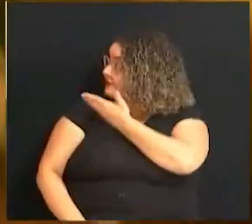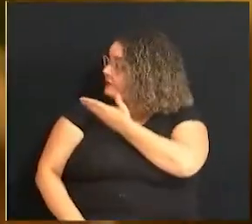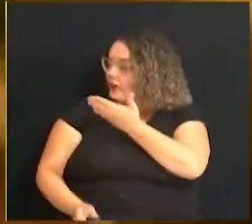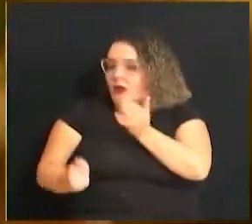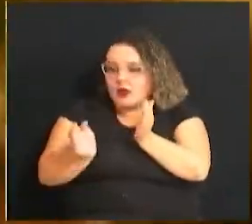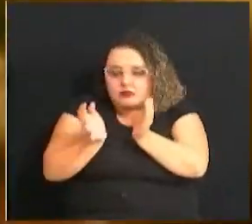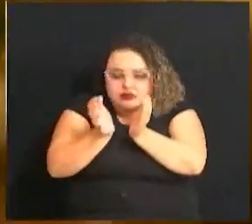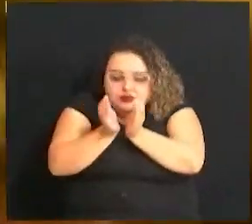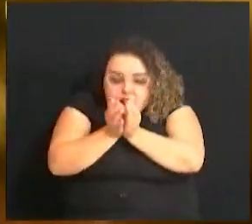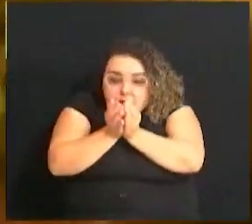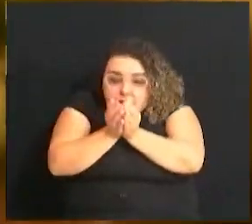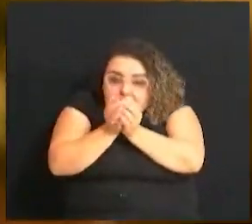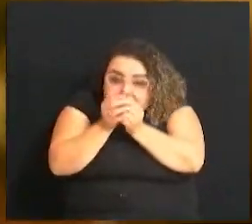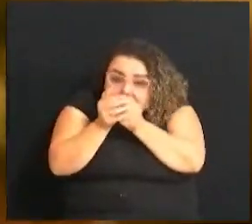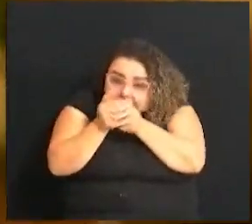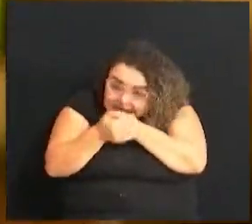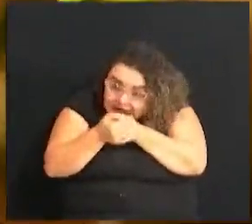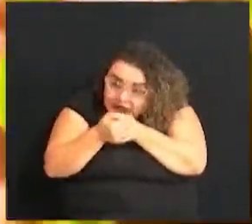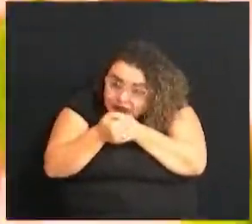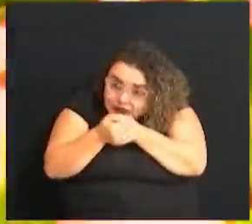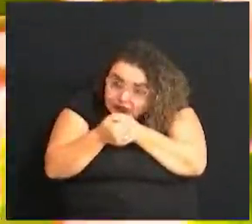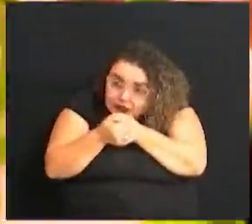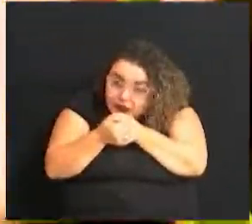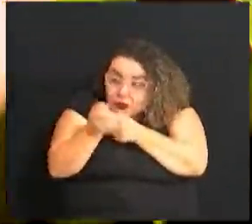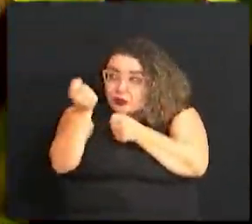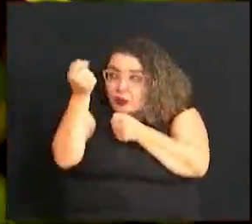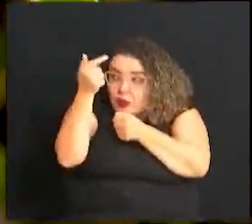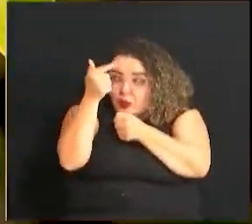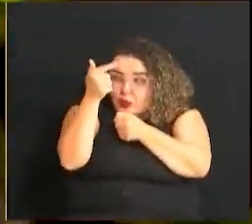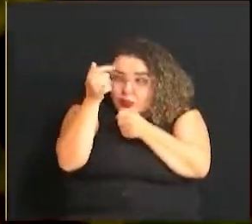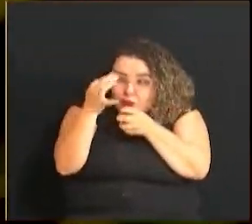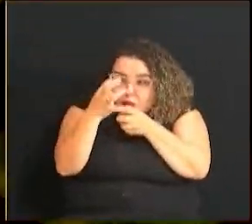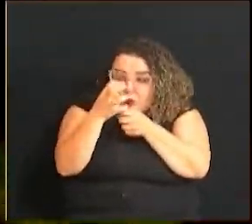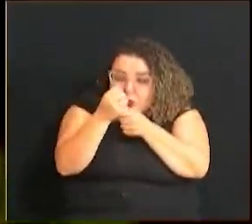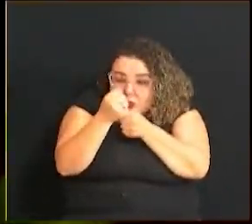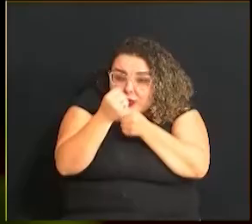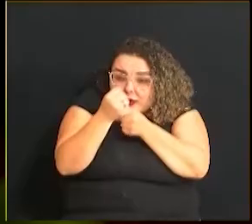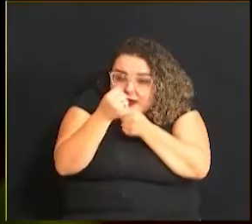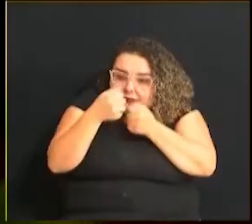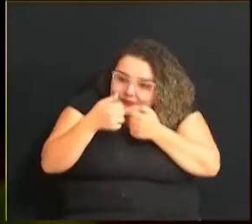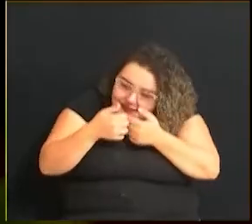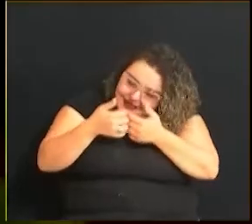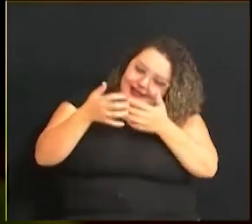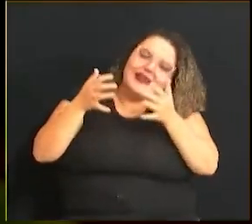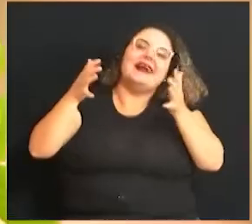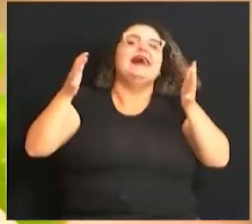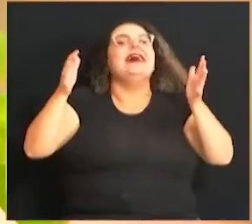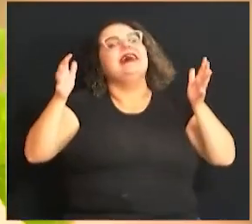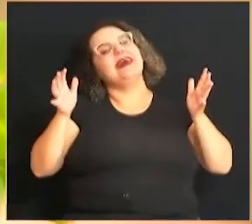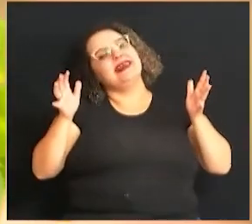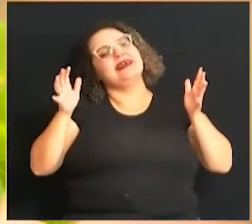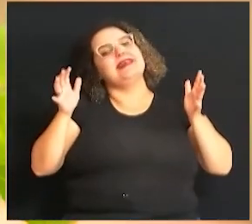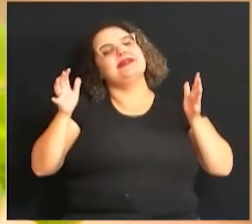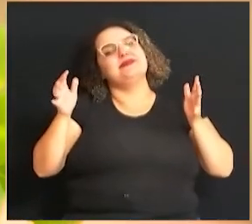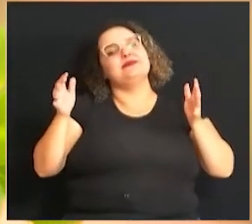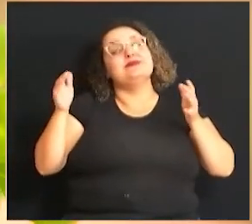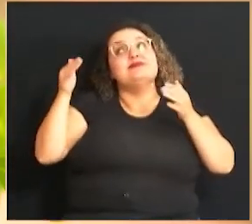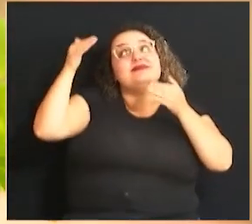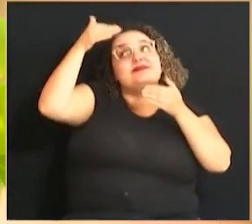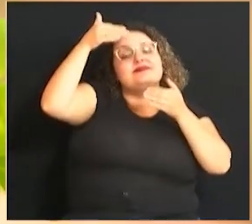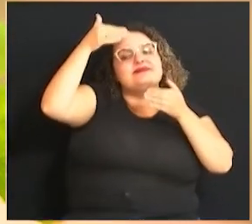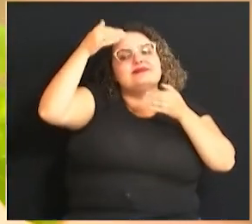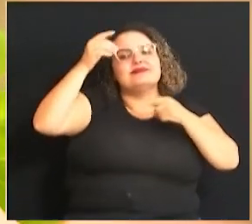especialmente como elas ficam fechadas, escondidinhas para se protegerem do sol intenso e abertas na sombra